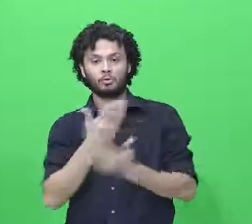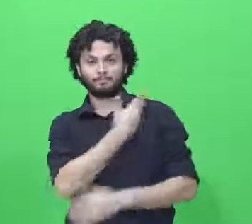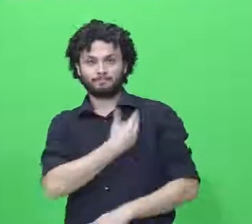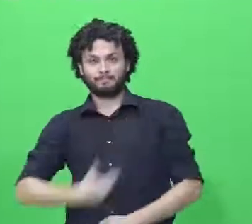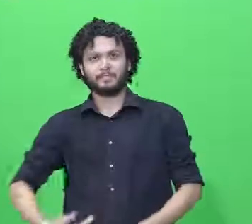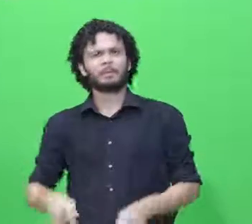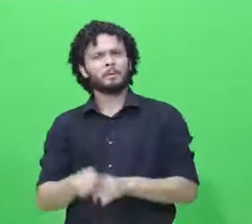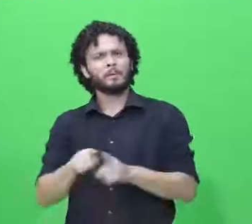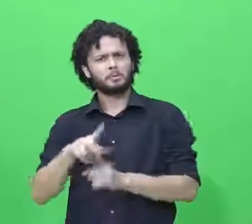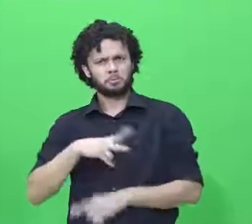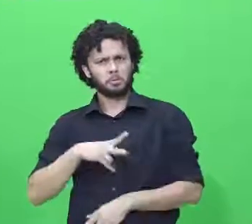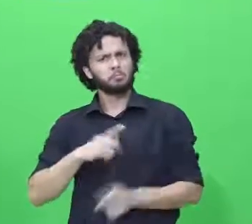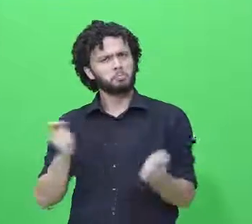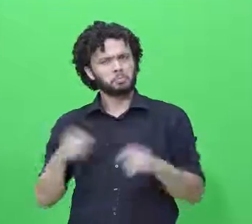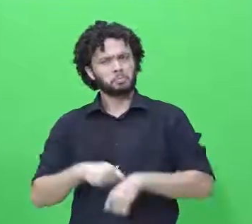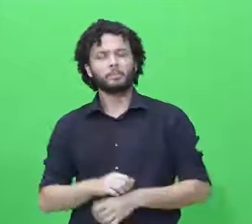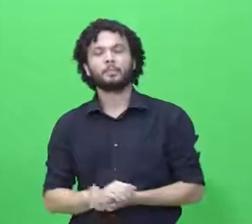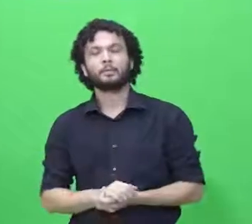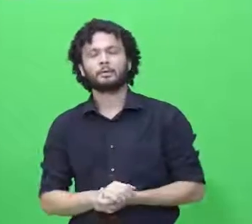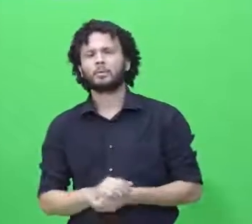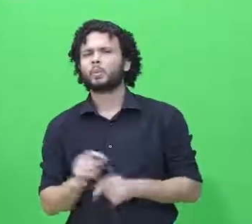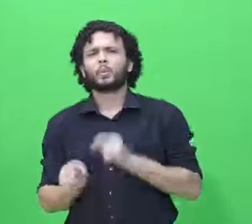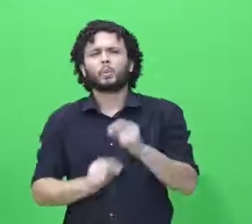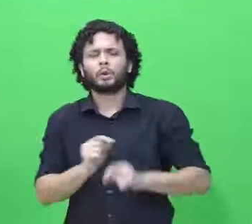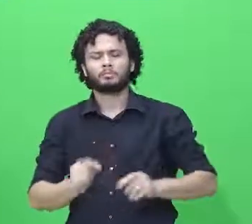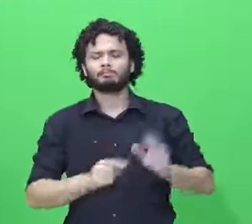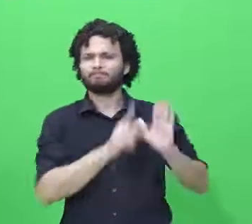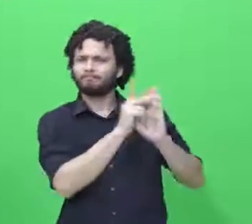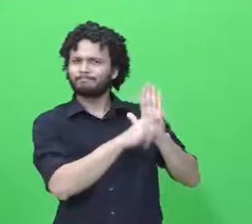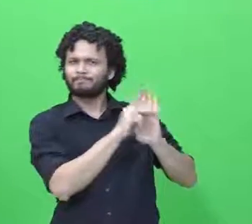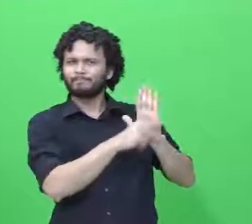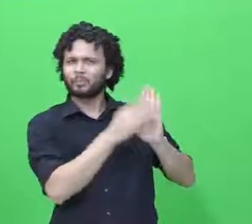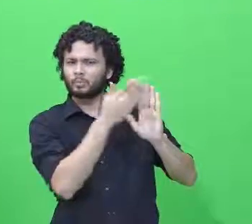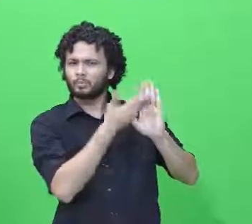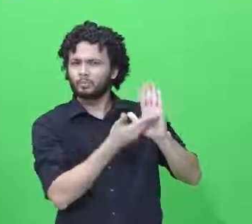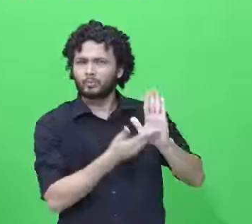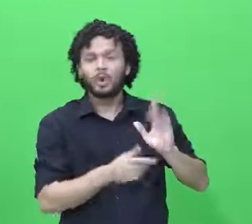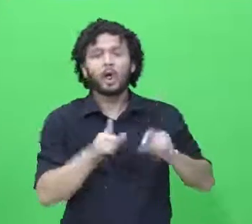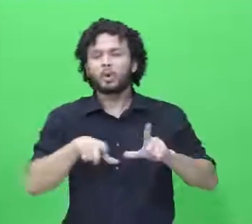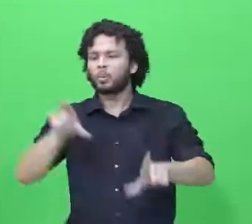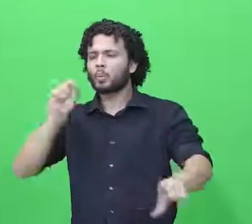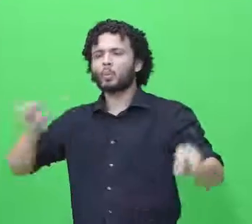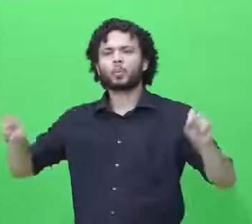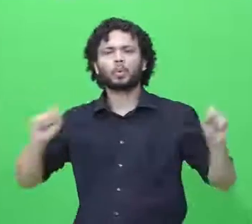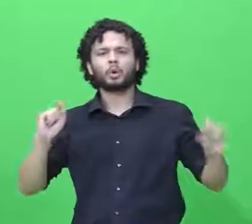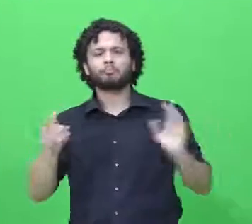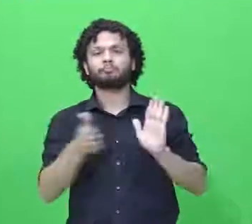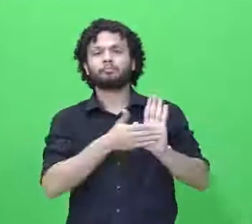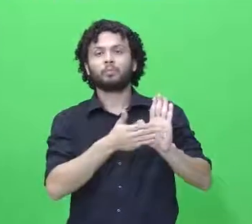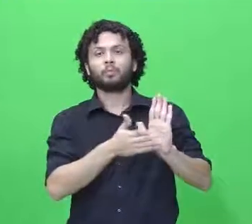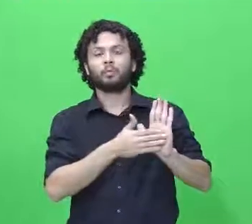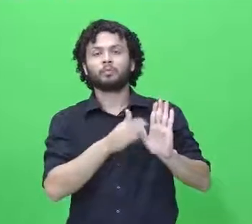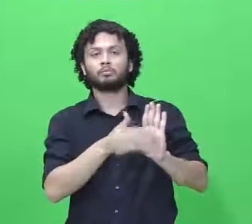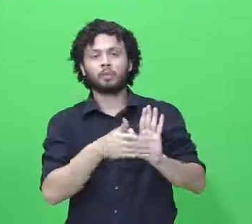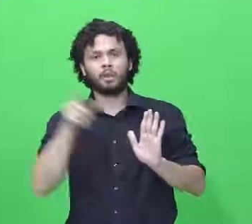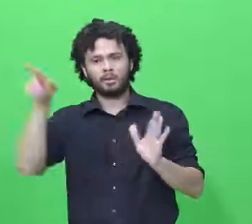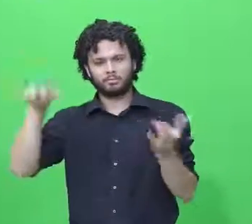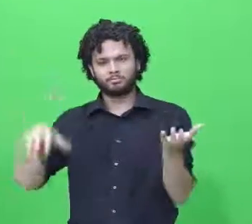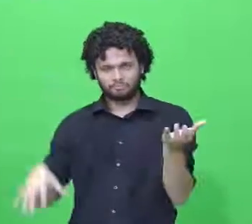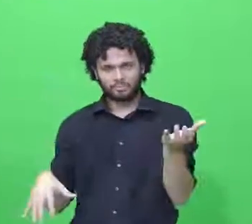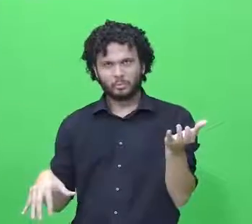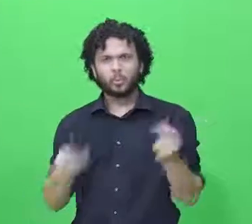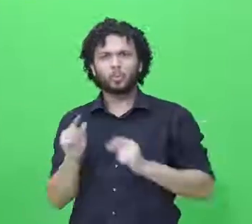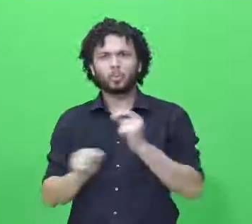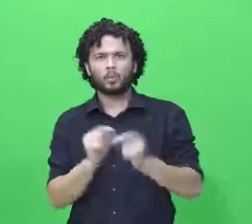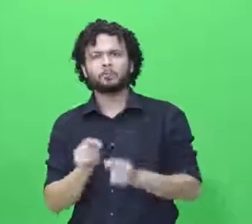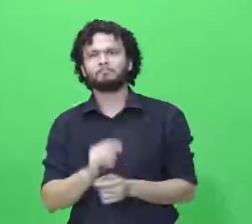pode participar. Bem, em relação ao programa, o programa funciona com a seleção de uma proposta parlamentar que vai para